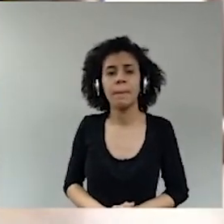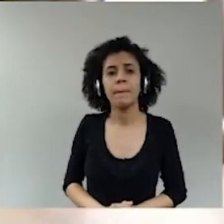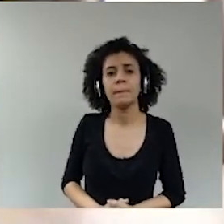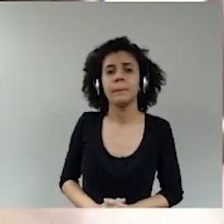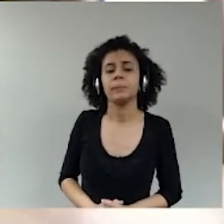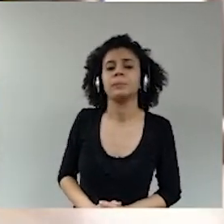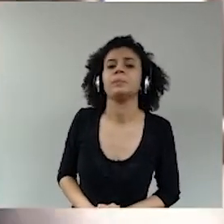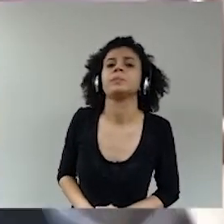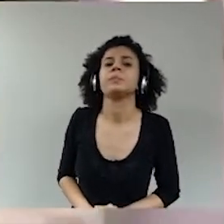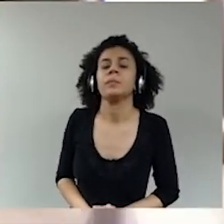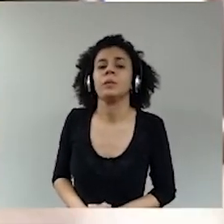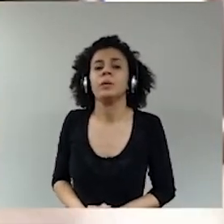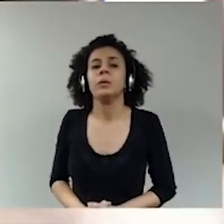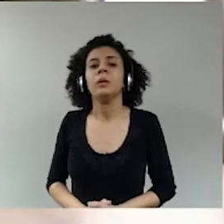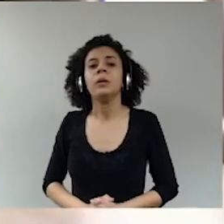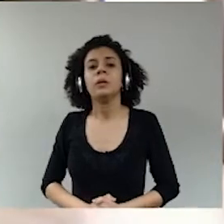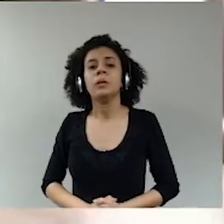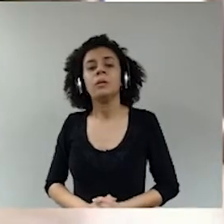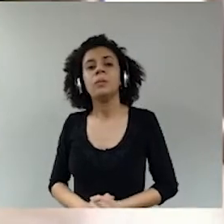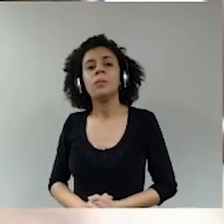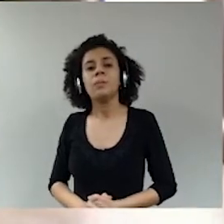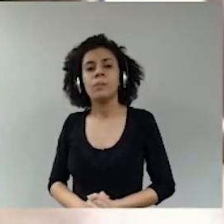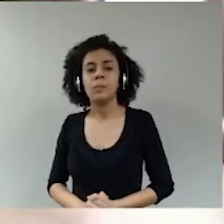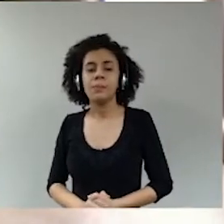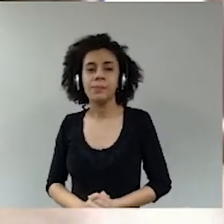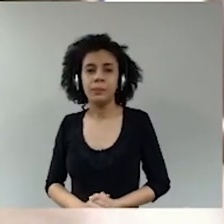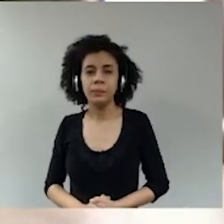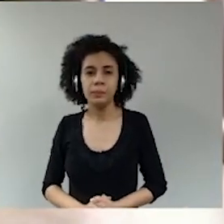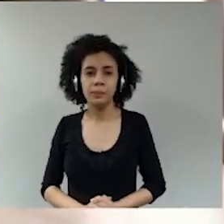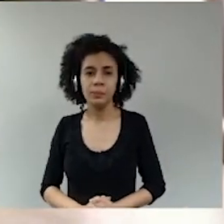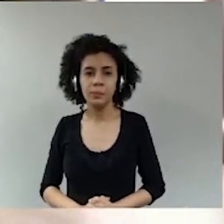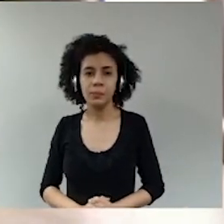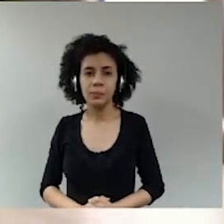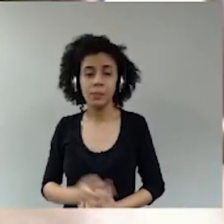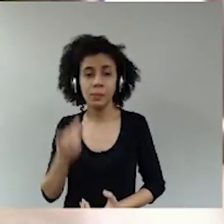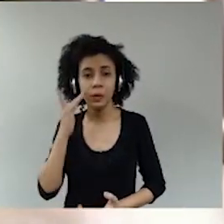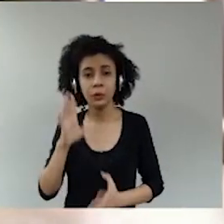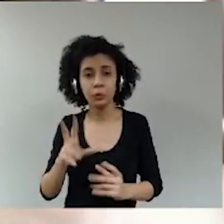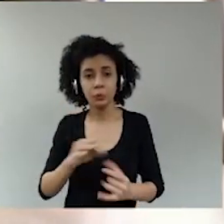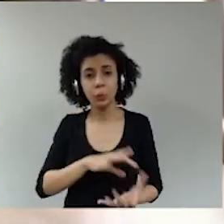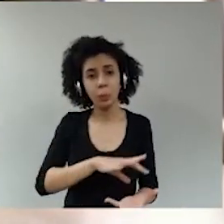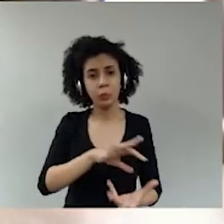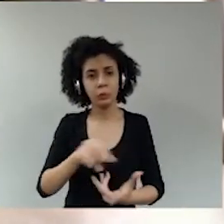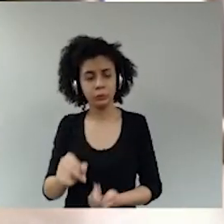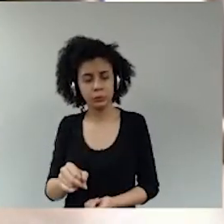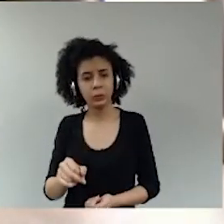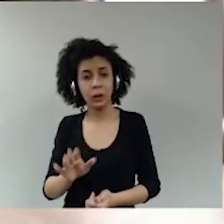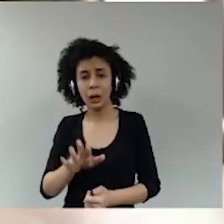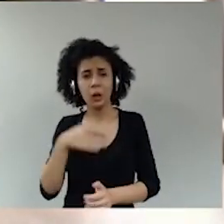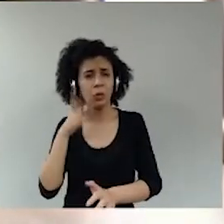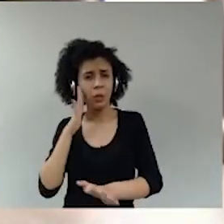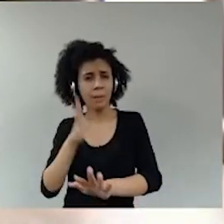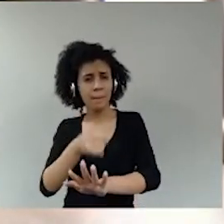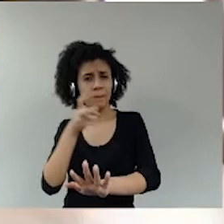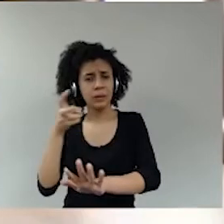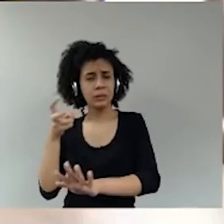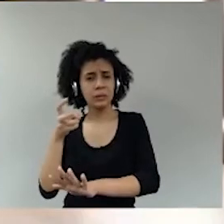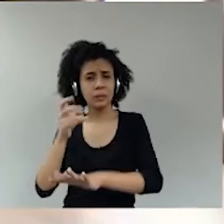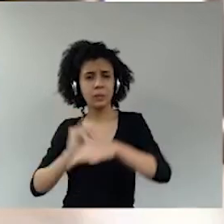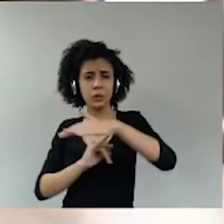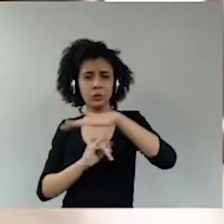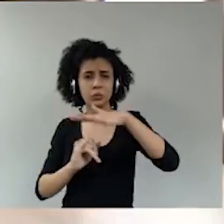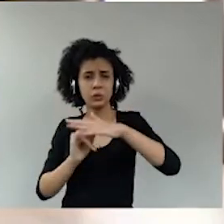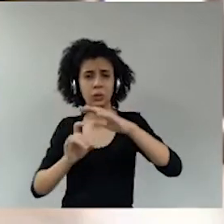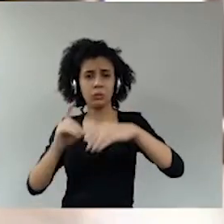não só Rio Grande do Norte, mas esse debate a gente leva para todo o mundo. Não sei se vocês perceberam que a atuação das instituições